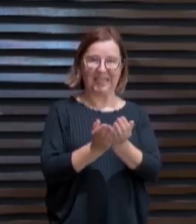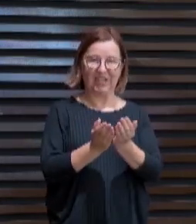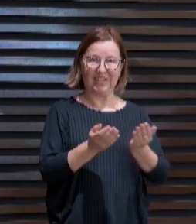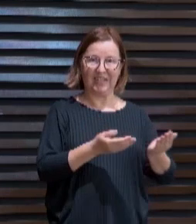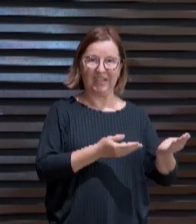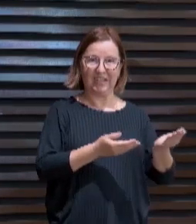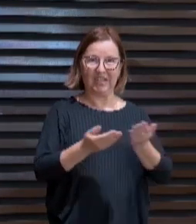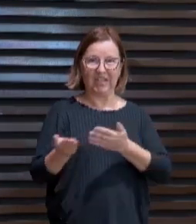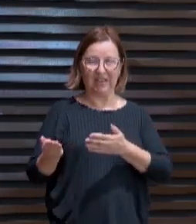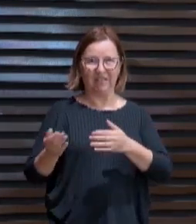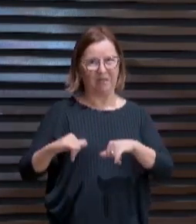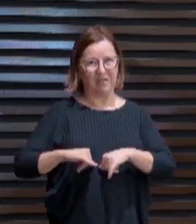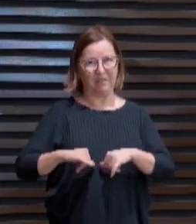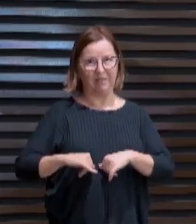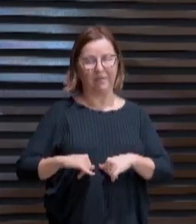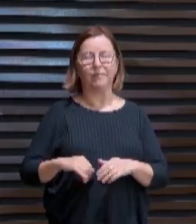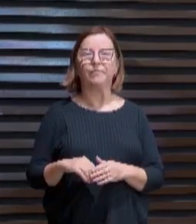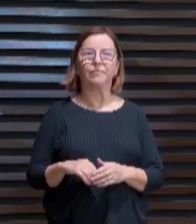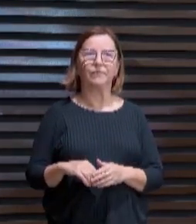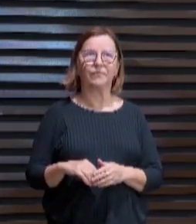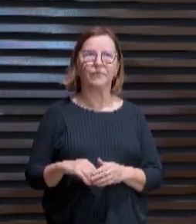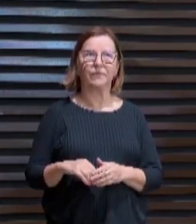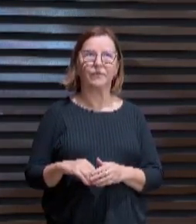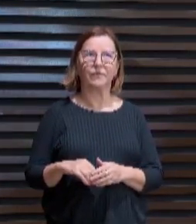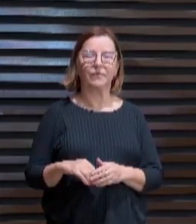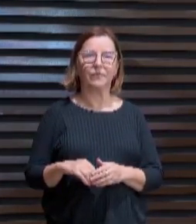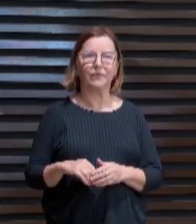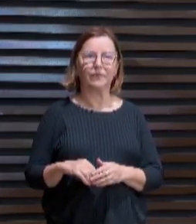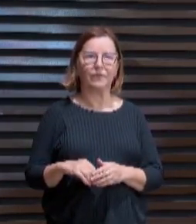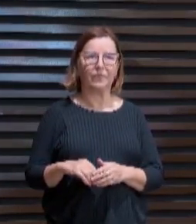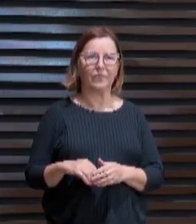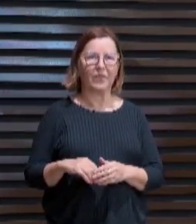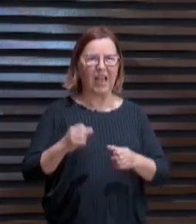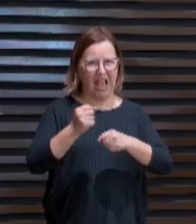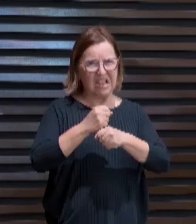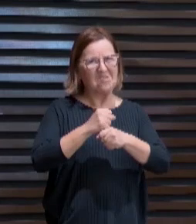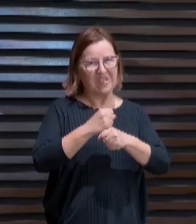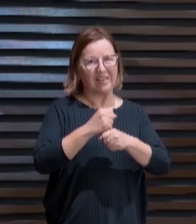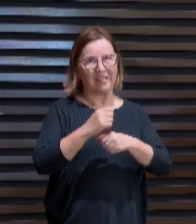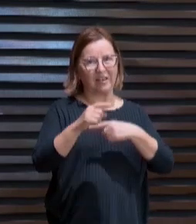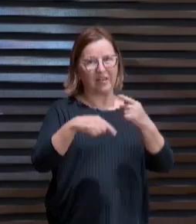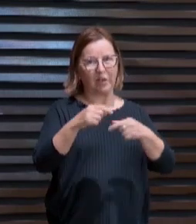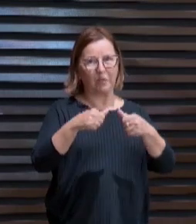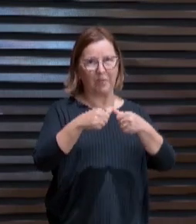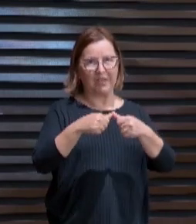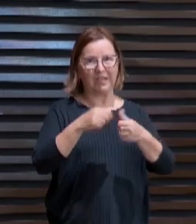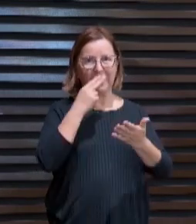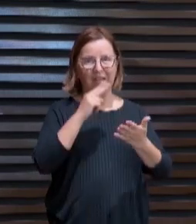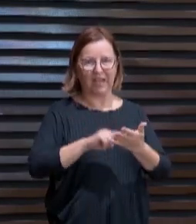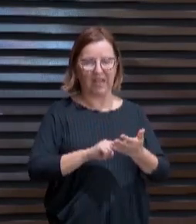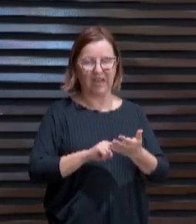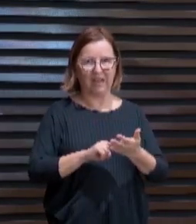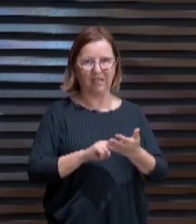grande sofrimento. Alguns anos depois dessa carta, talvez uns 15 ou 20 anos depois,